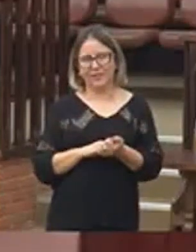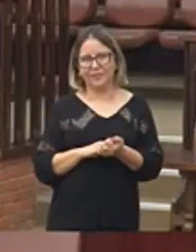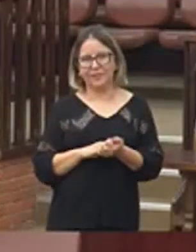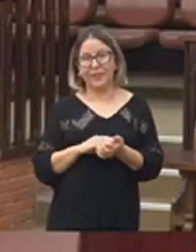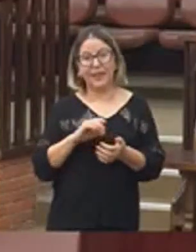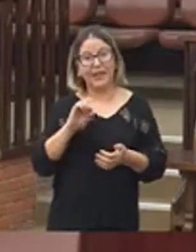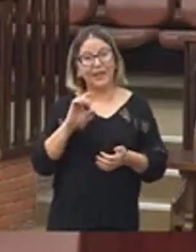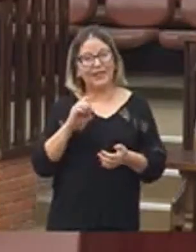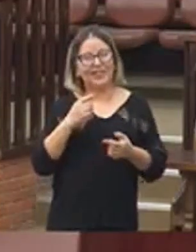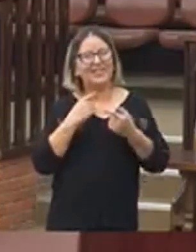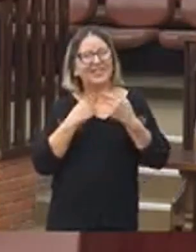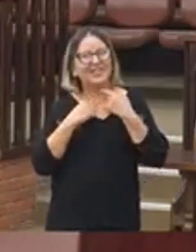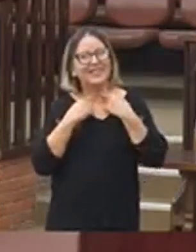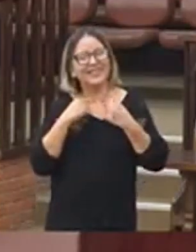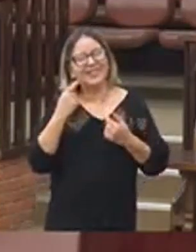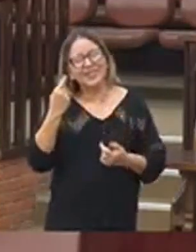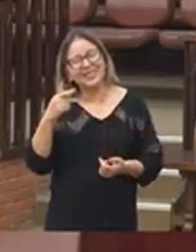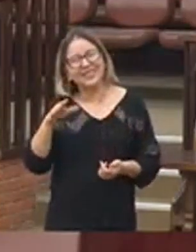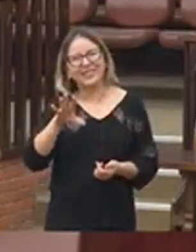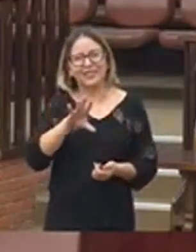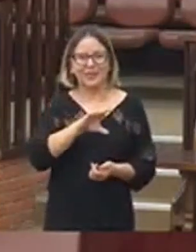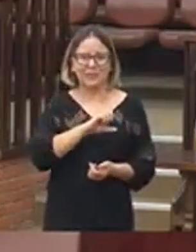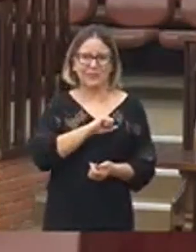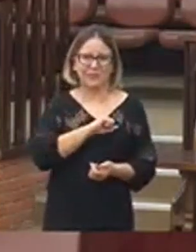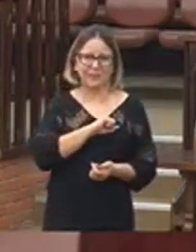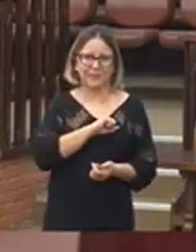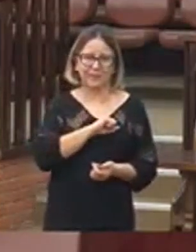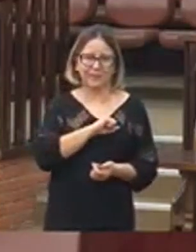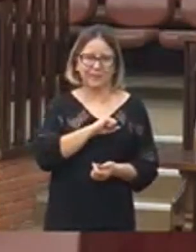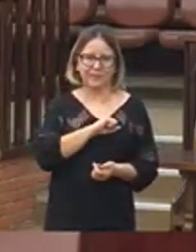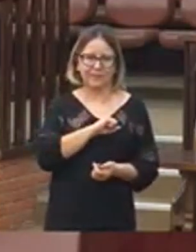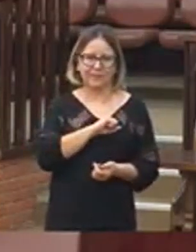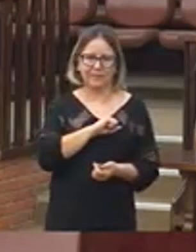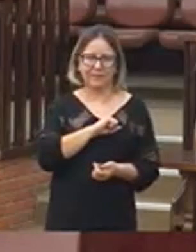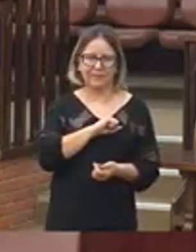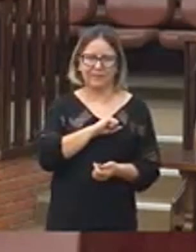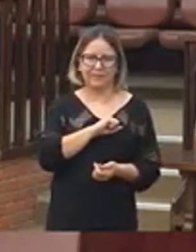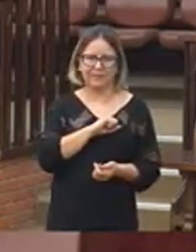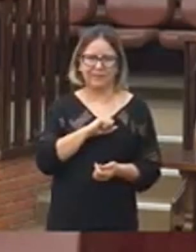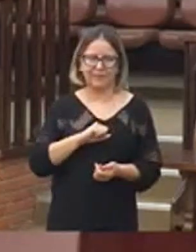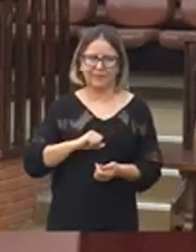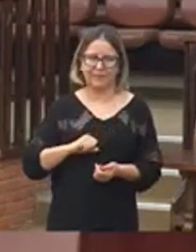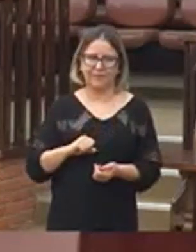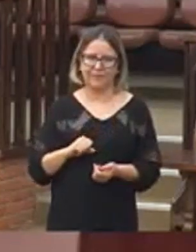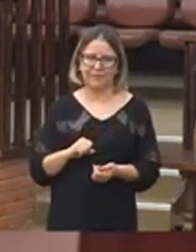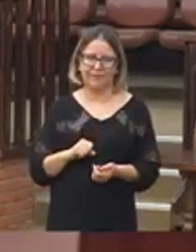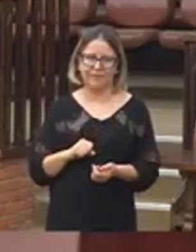Apenas desejo o seu amor. Dá-me sempre em